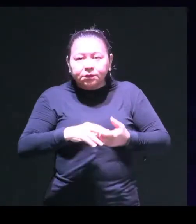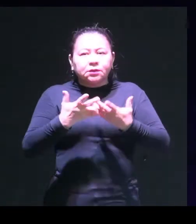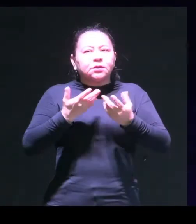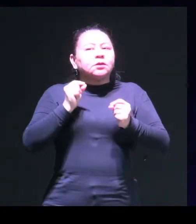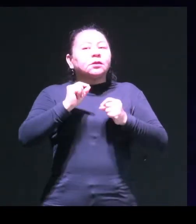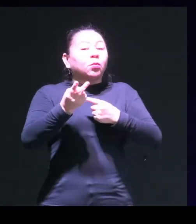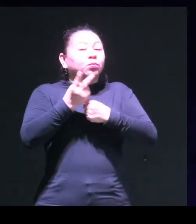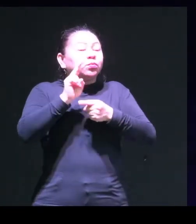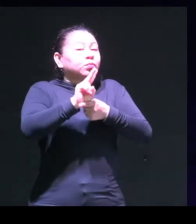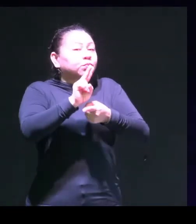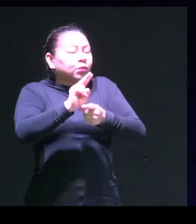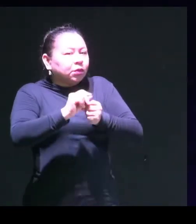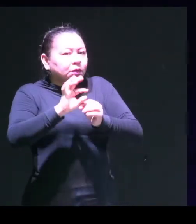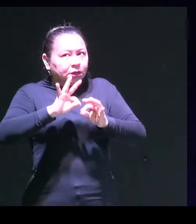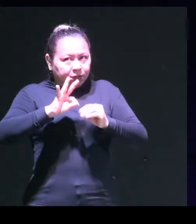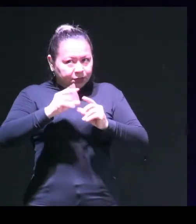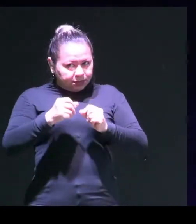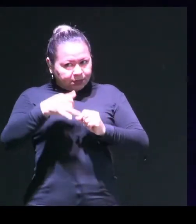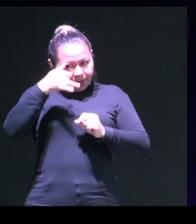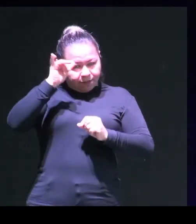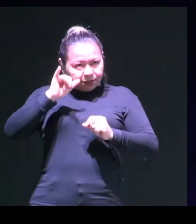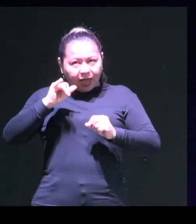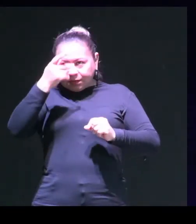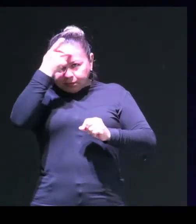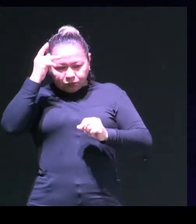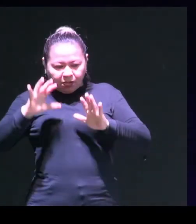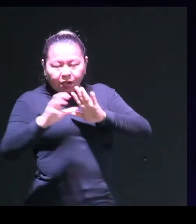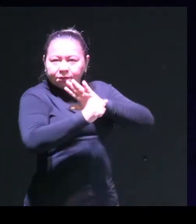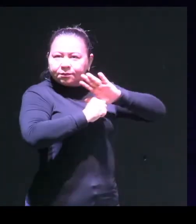o que tens, para que ninguém tome a sua coroa.